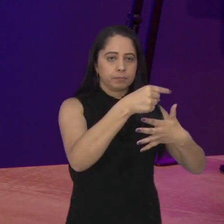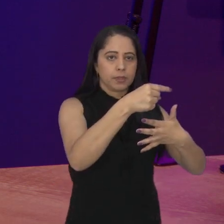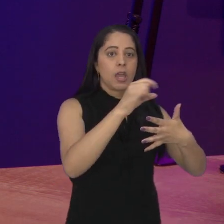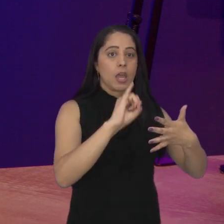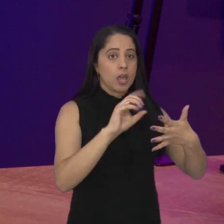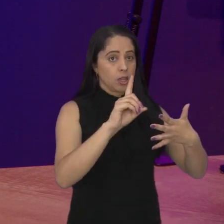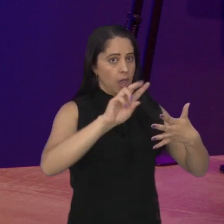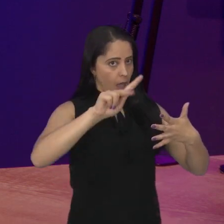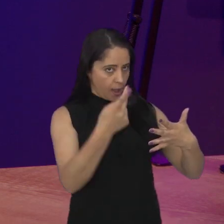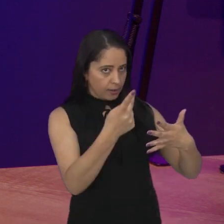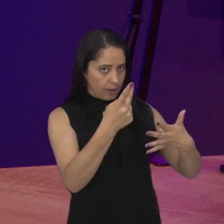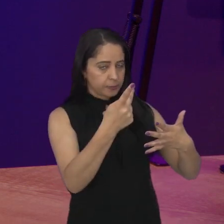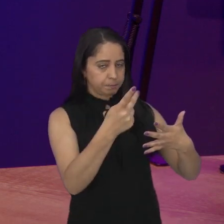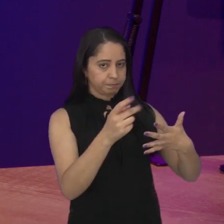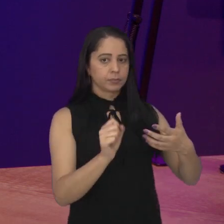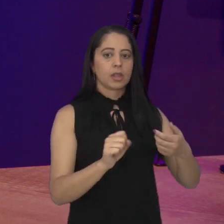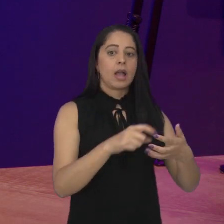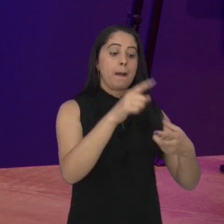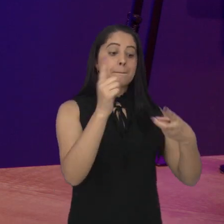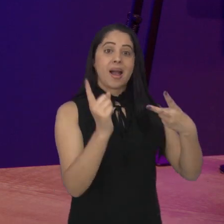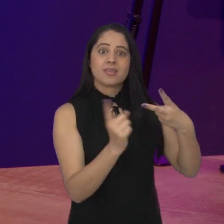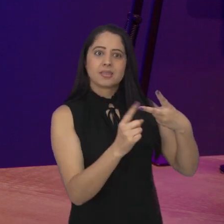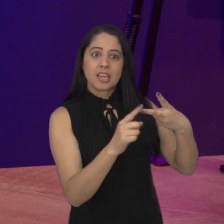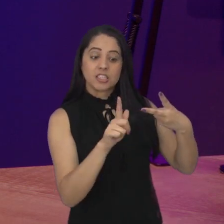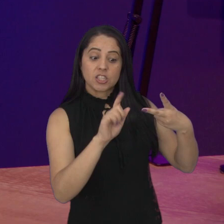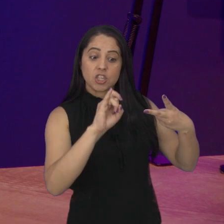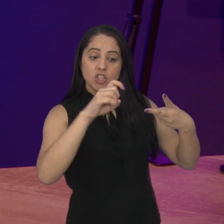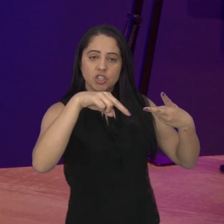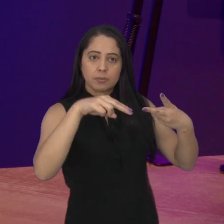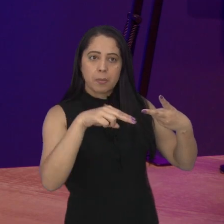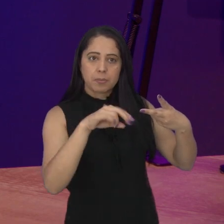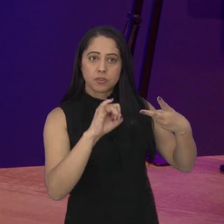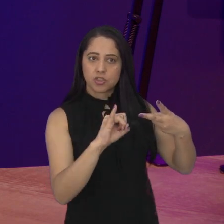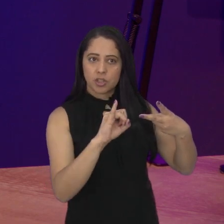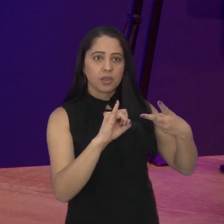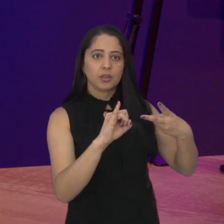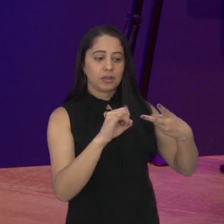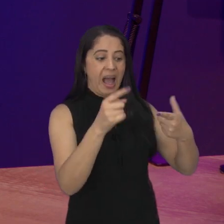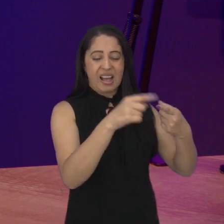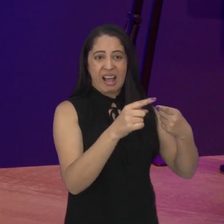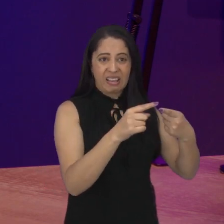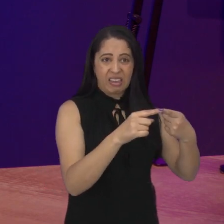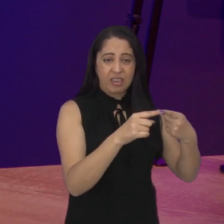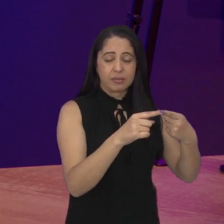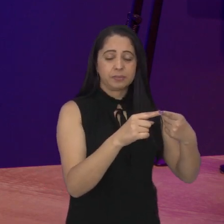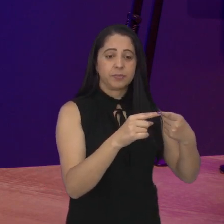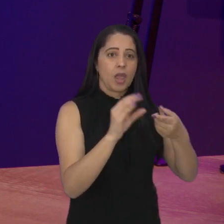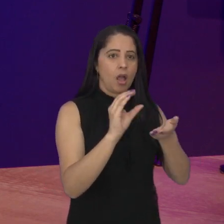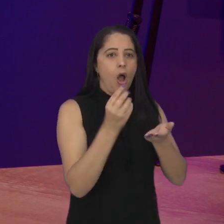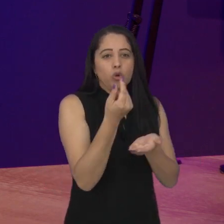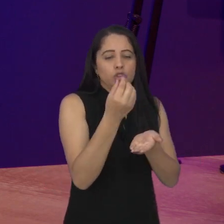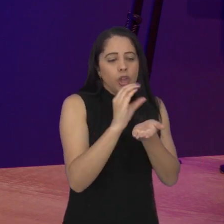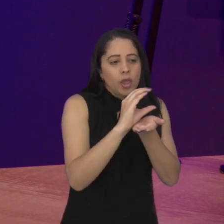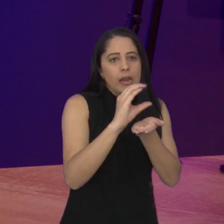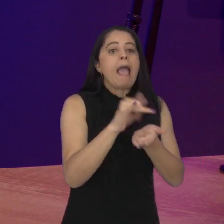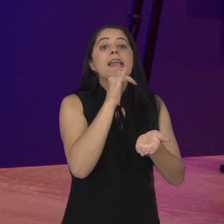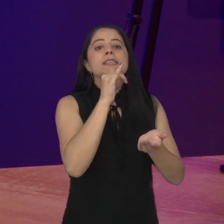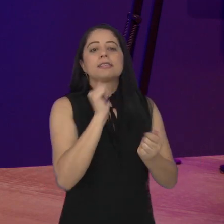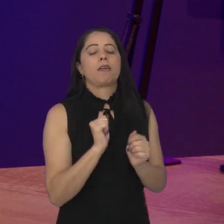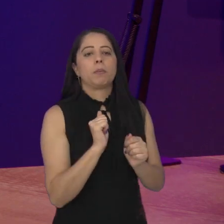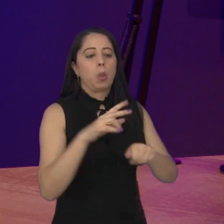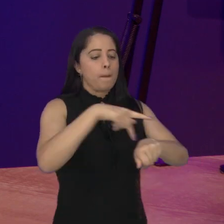no IDH, que é o Índice de Desenvolvimento Humano. Mas a concentração, ela não é considerada. Então, por